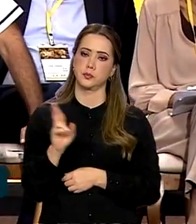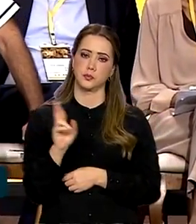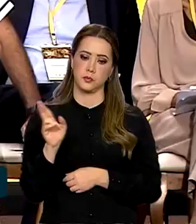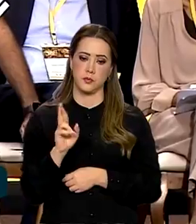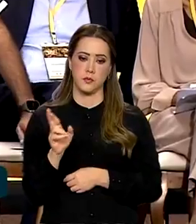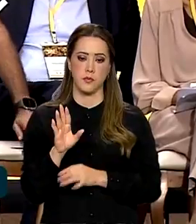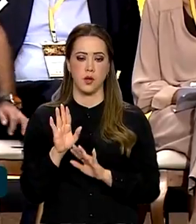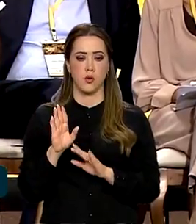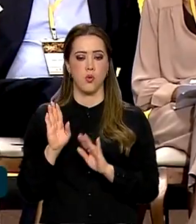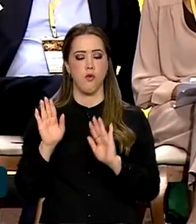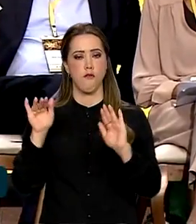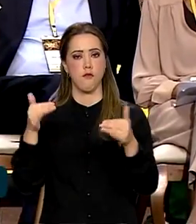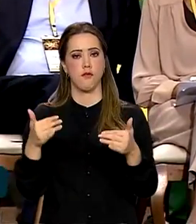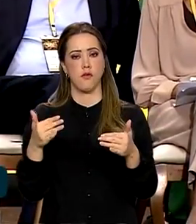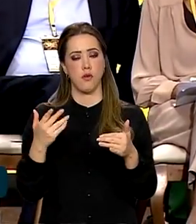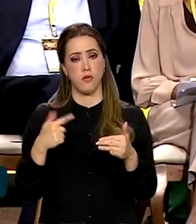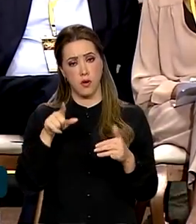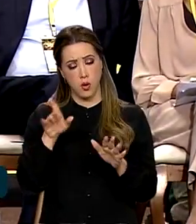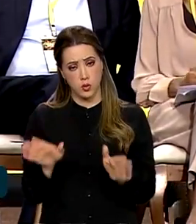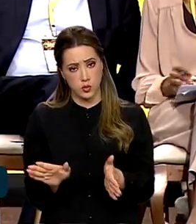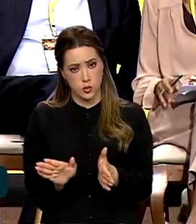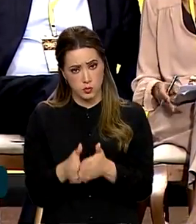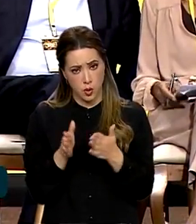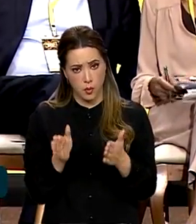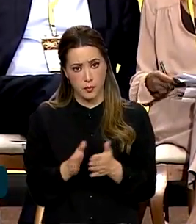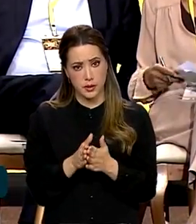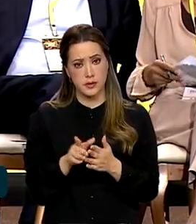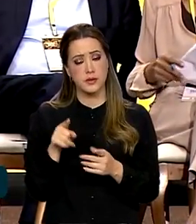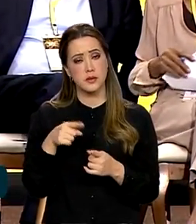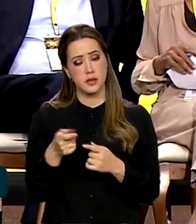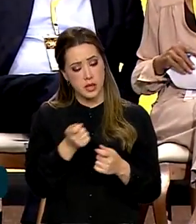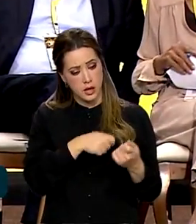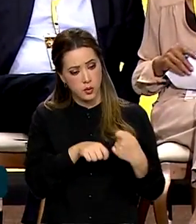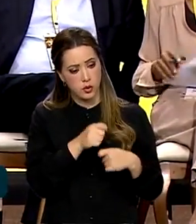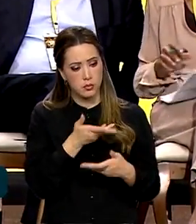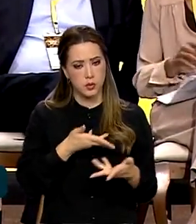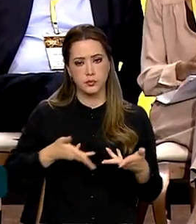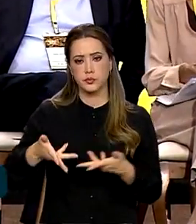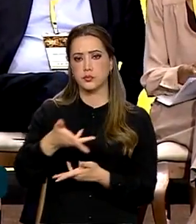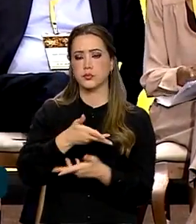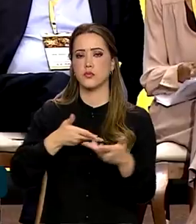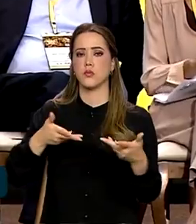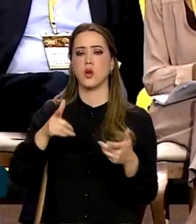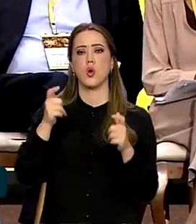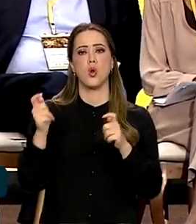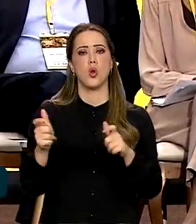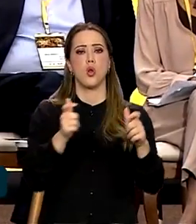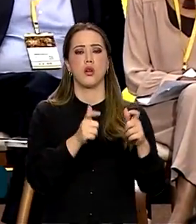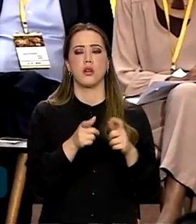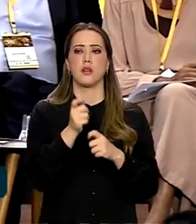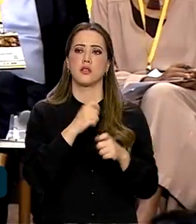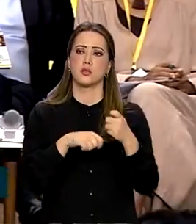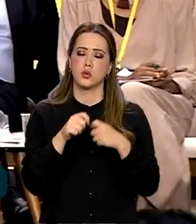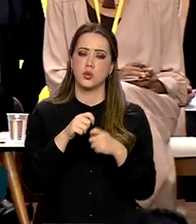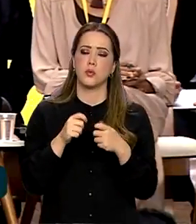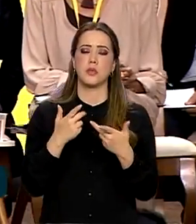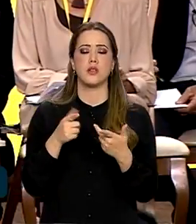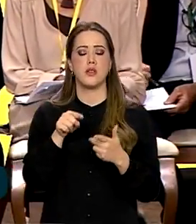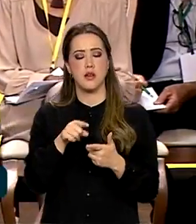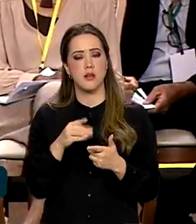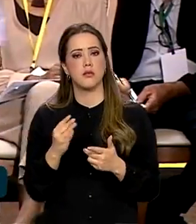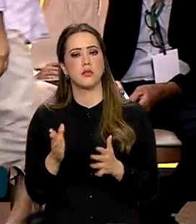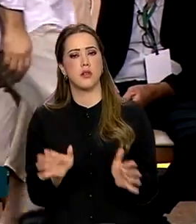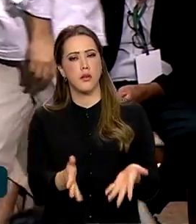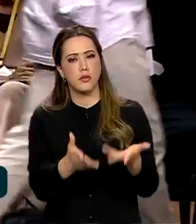reais através dos mais pobres, que circula na economia, lá onde os mais pobres moram. Era esse o